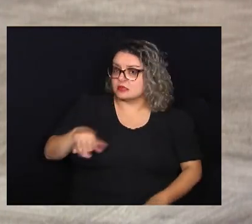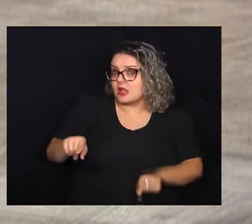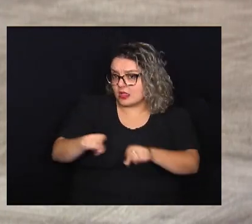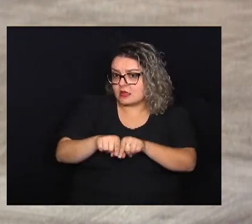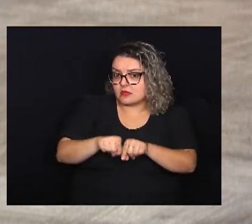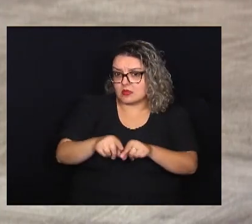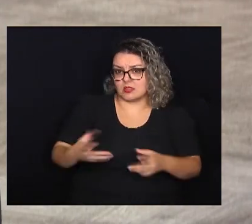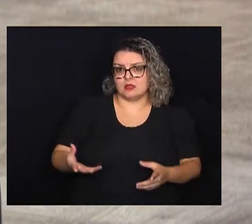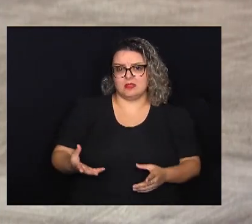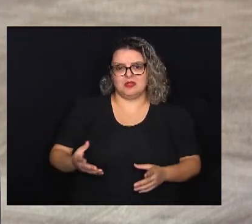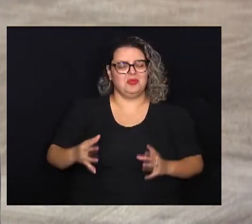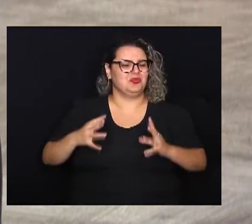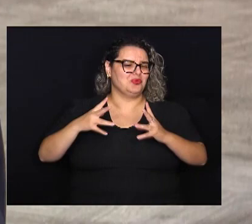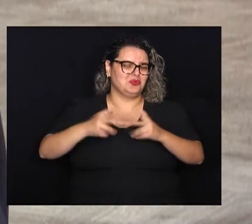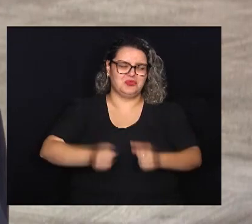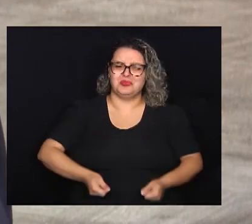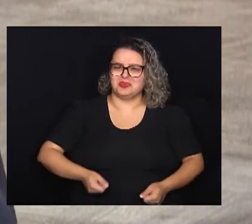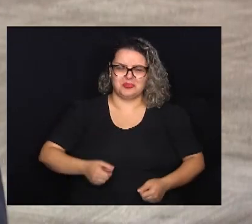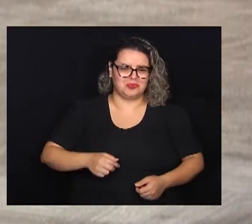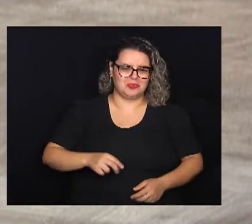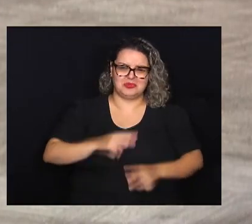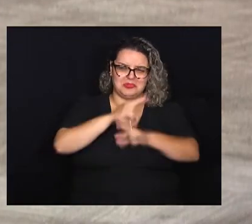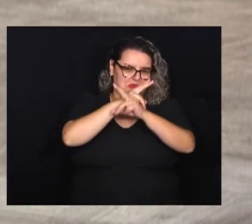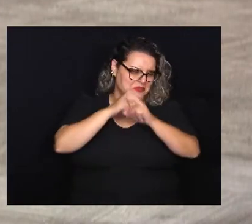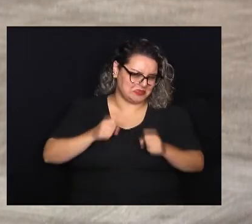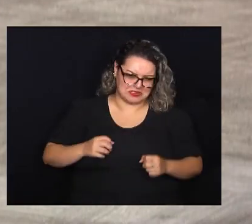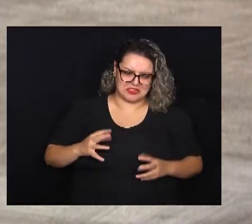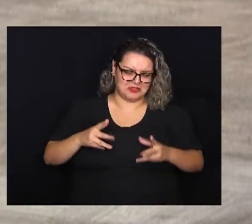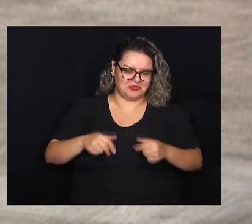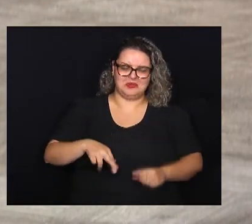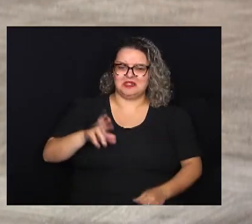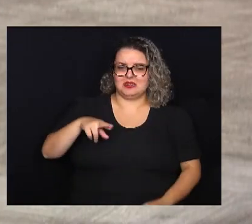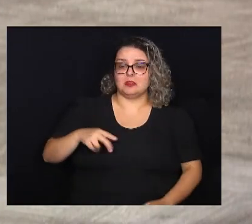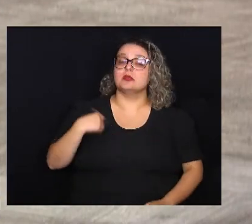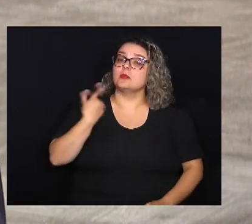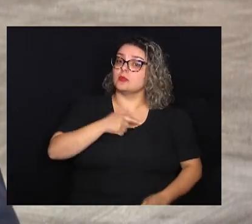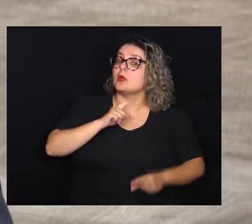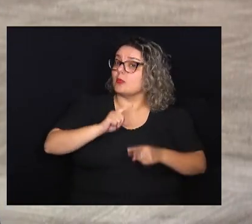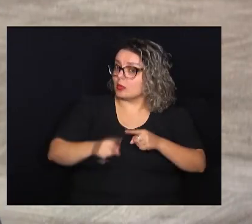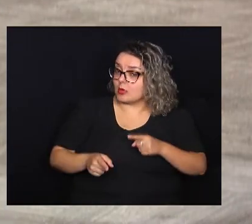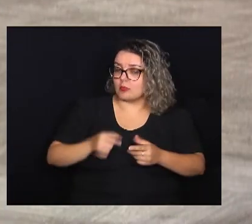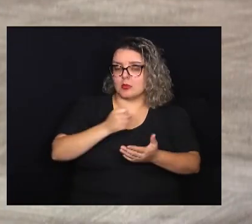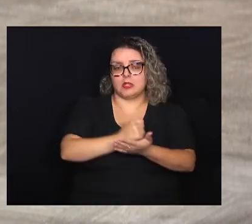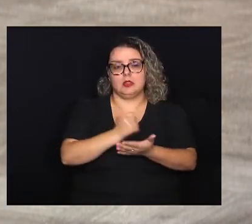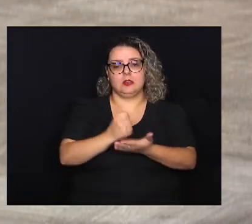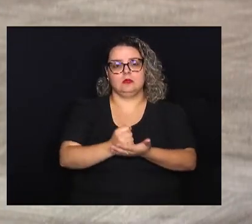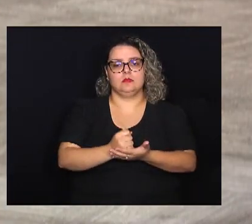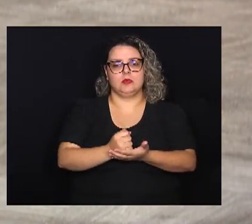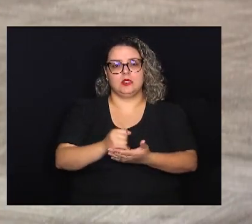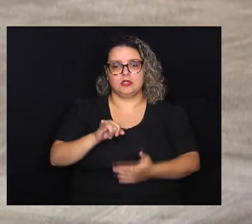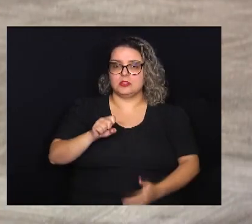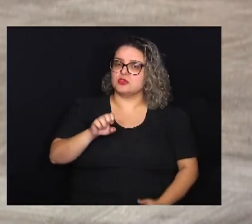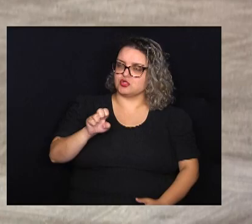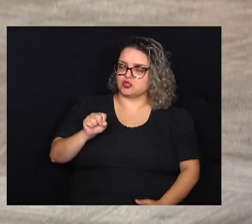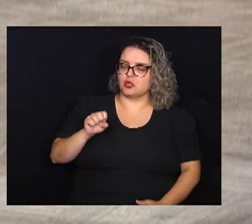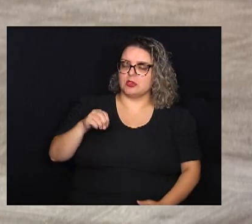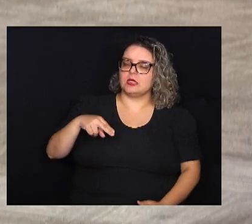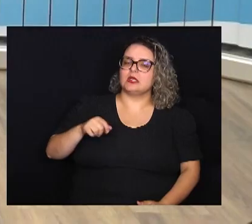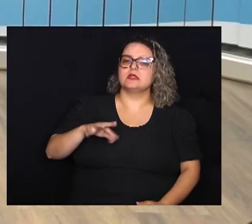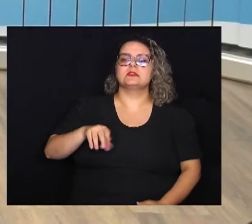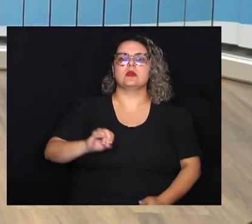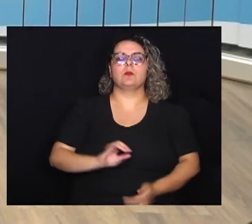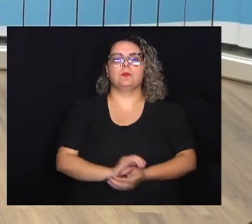de toda e qualquer natureza então nós estamos proibindo essa contratação nesse caso